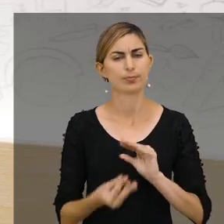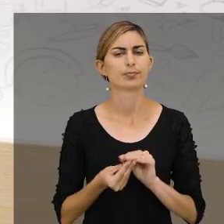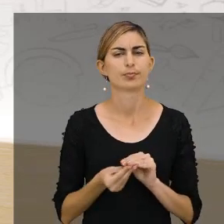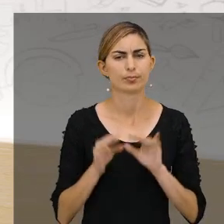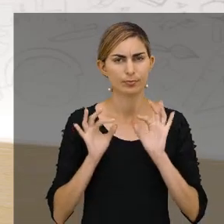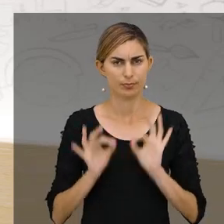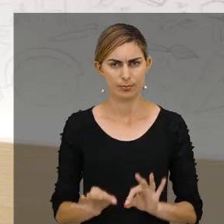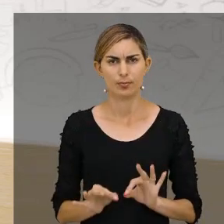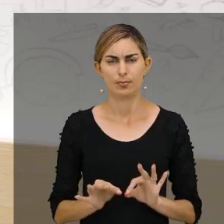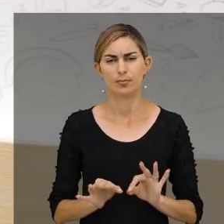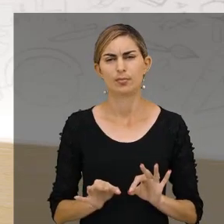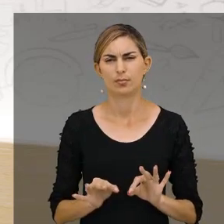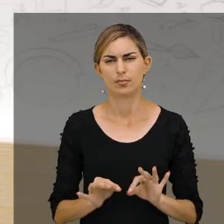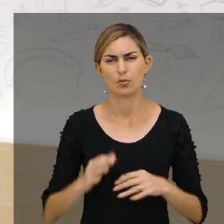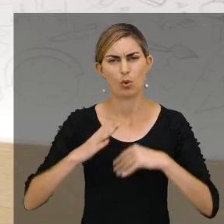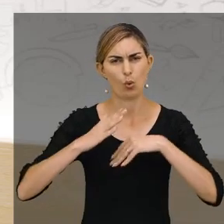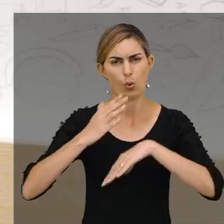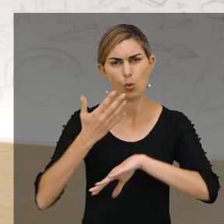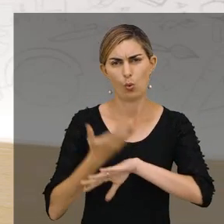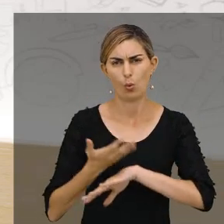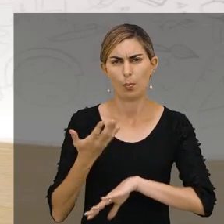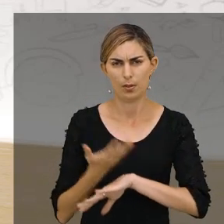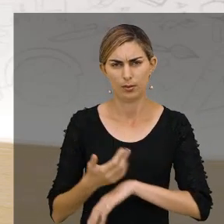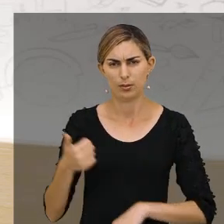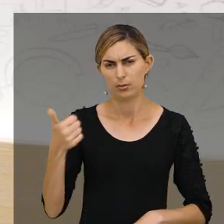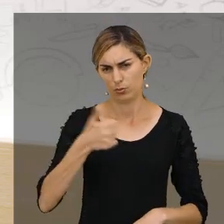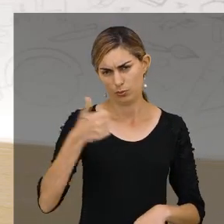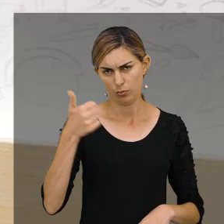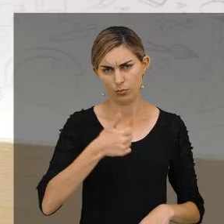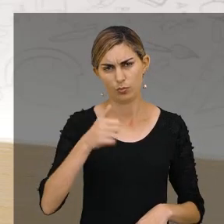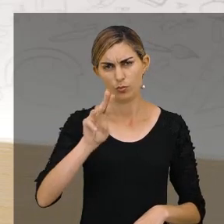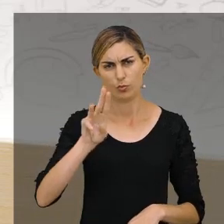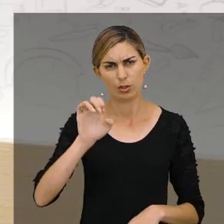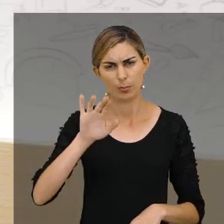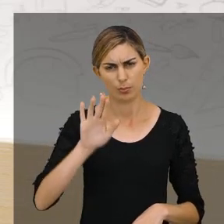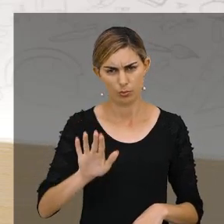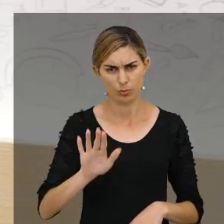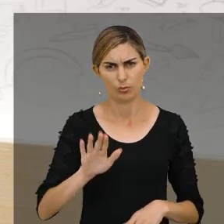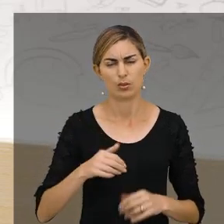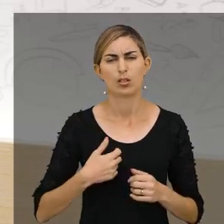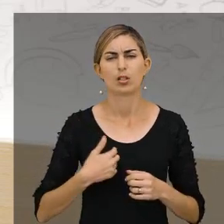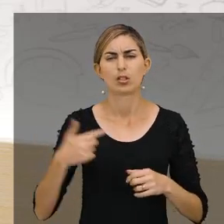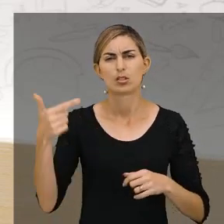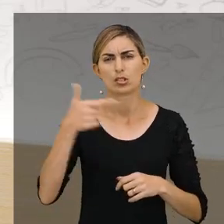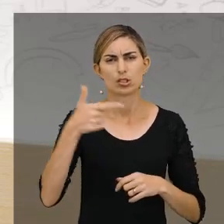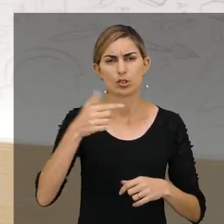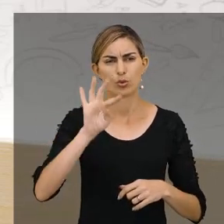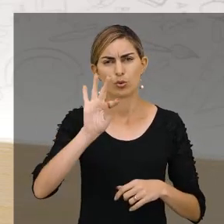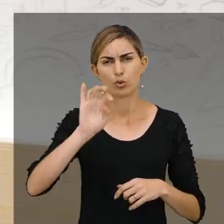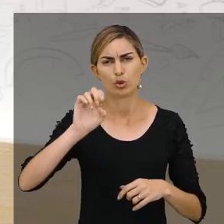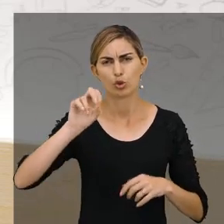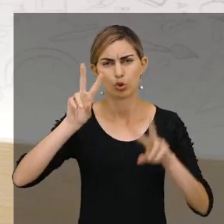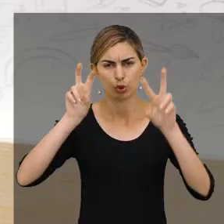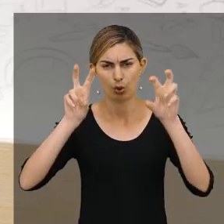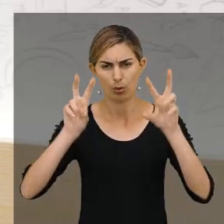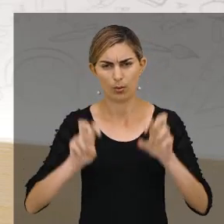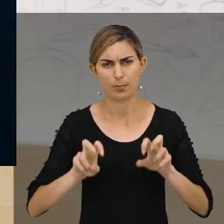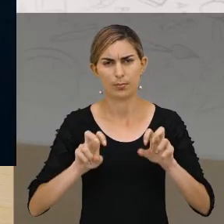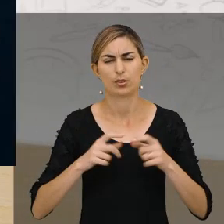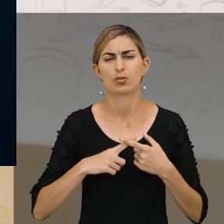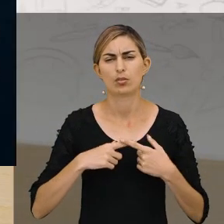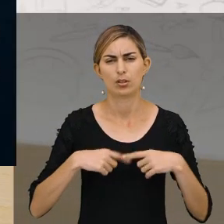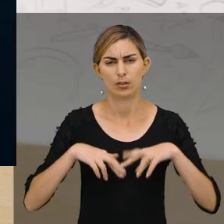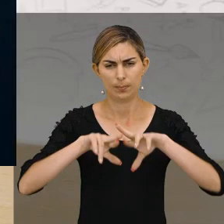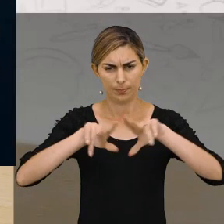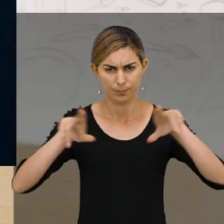síntese, tá certo? Da competência 1 do nosso e-book, nós temos o segundo tópico, que são